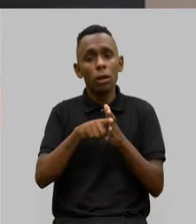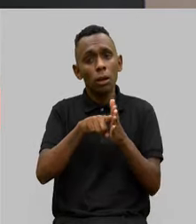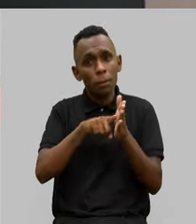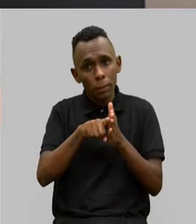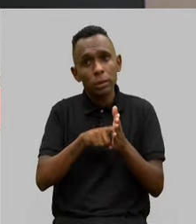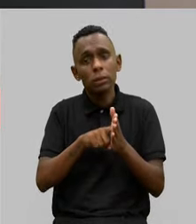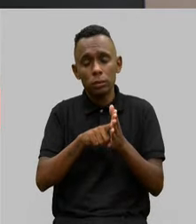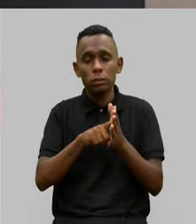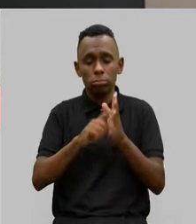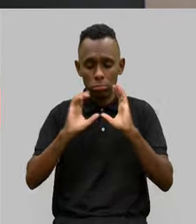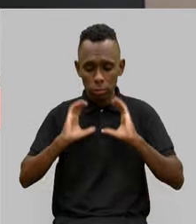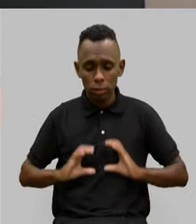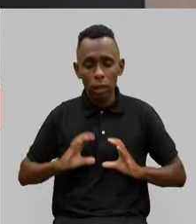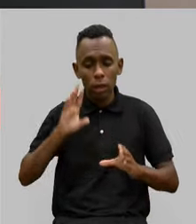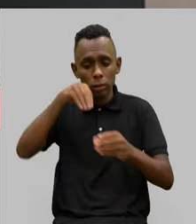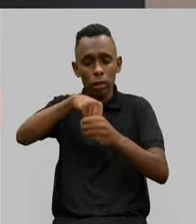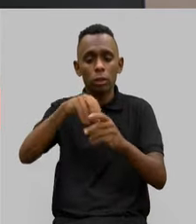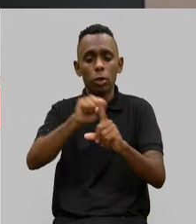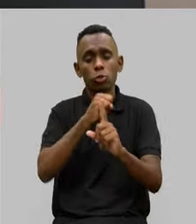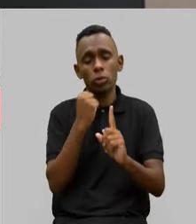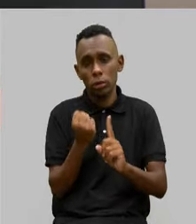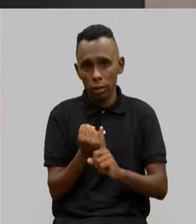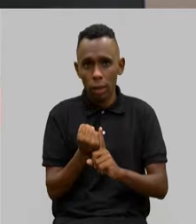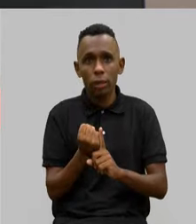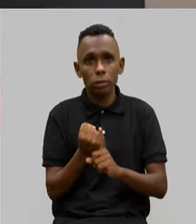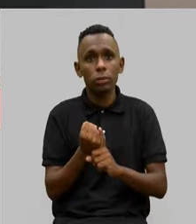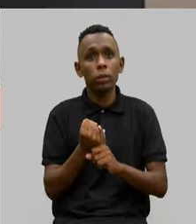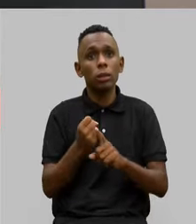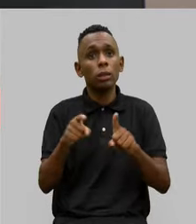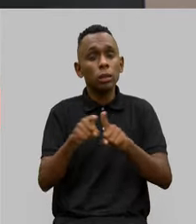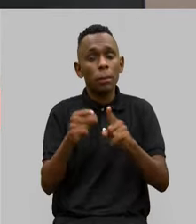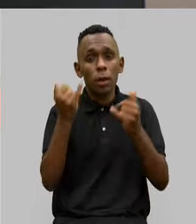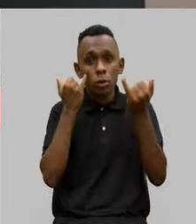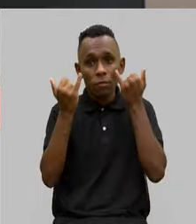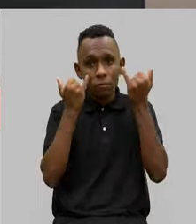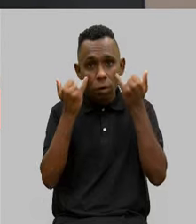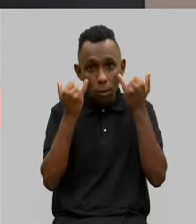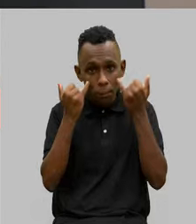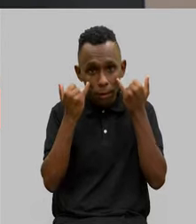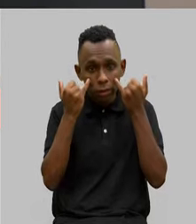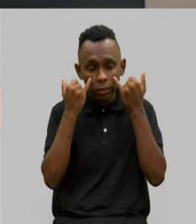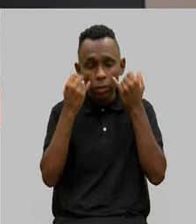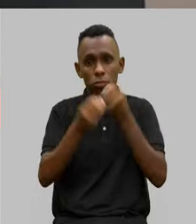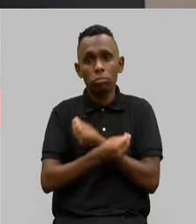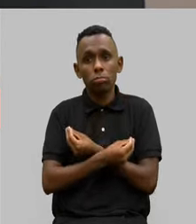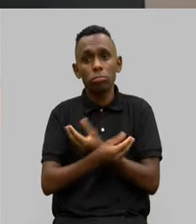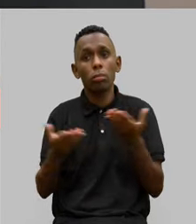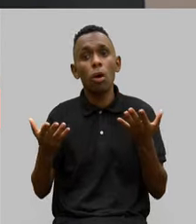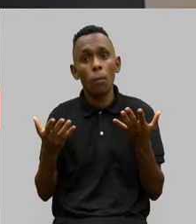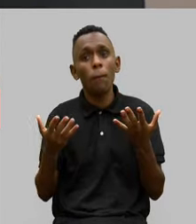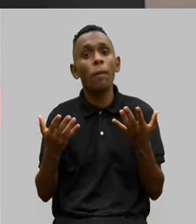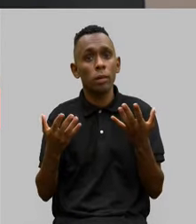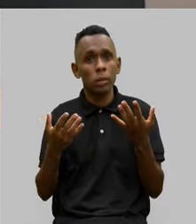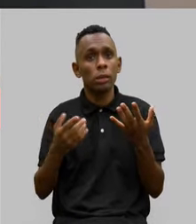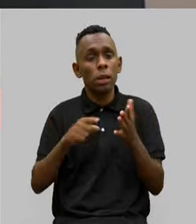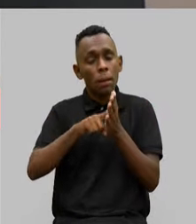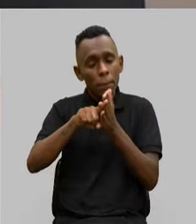cidadã dentro dessa sociedade levando informação né uma devida informação